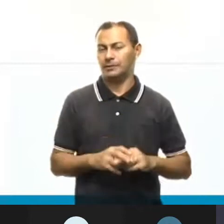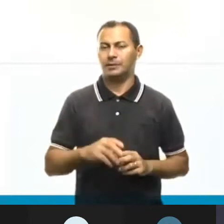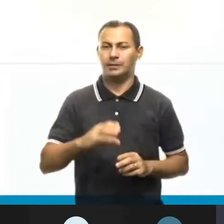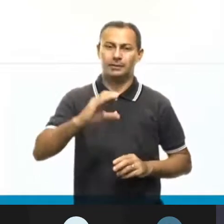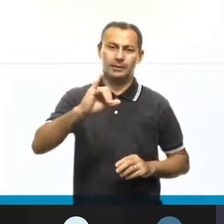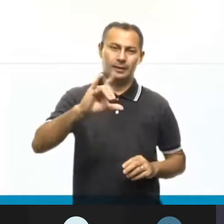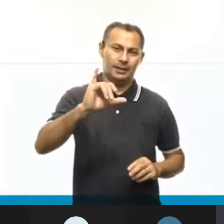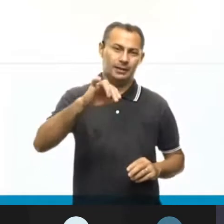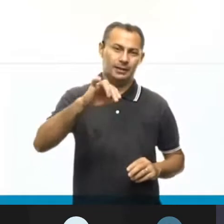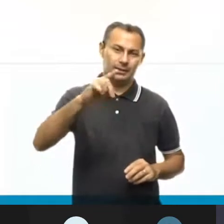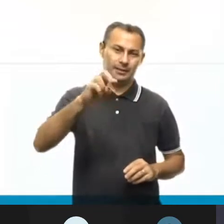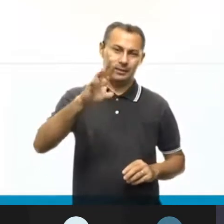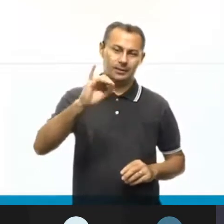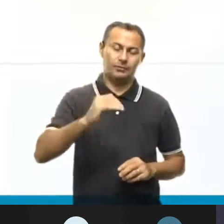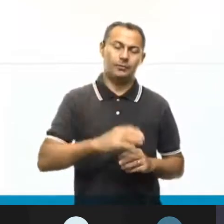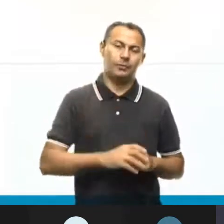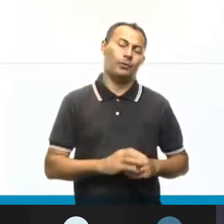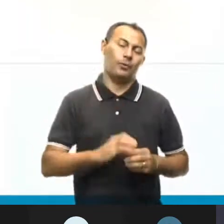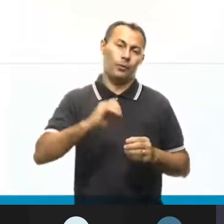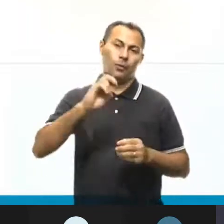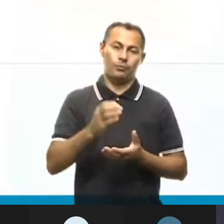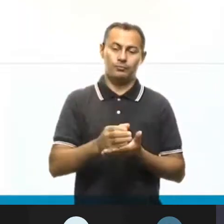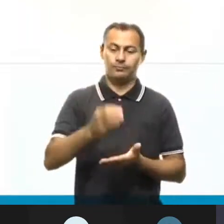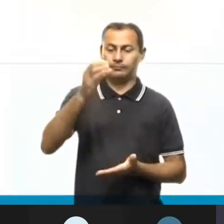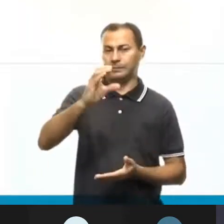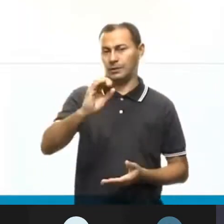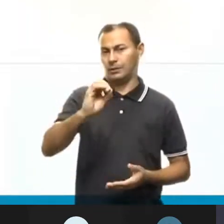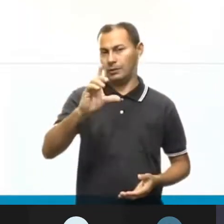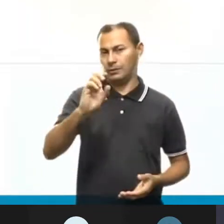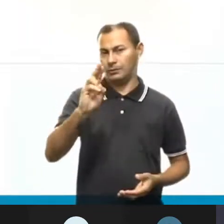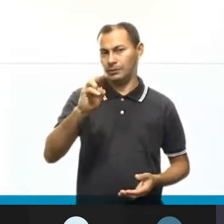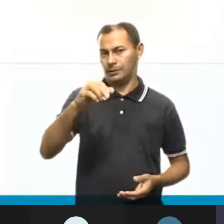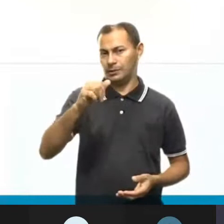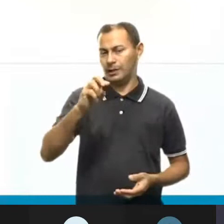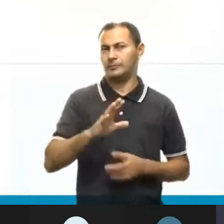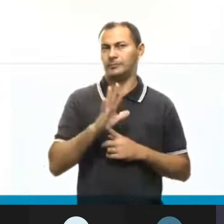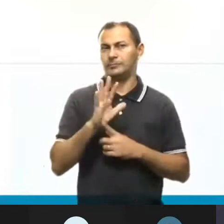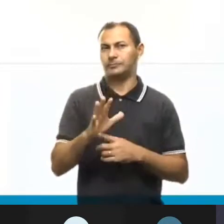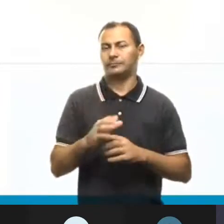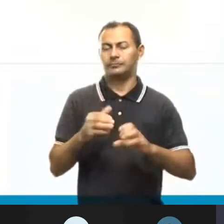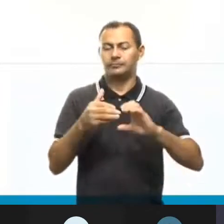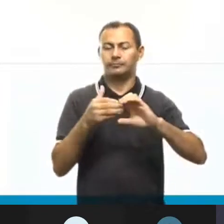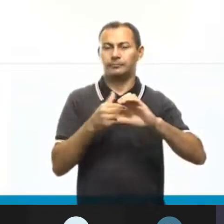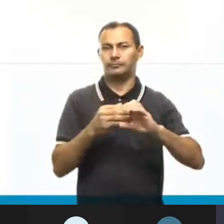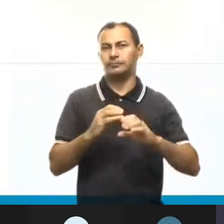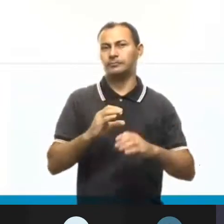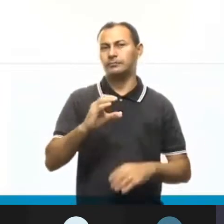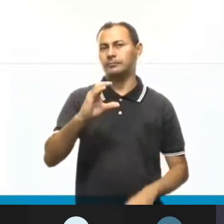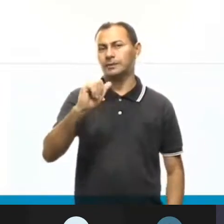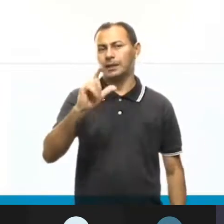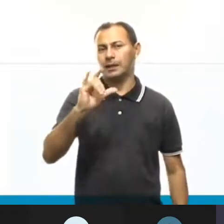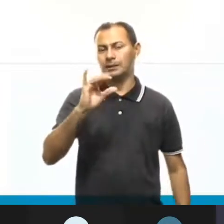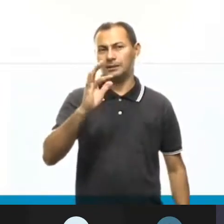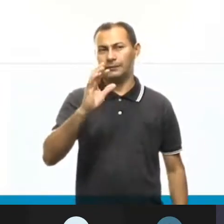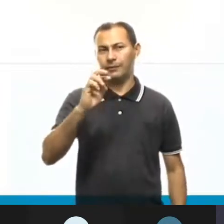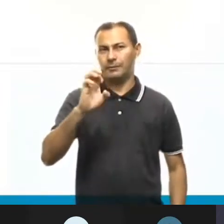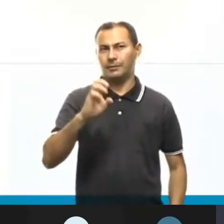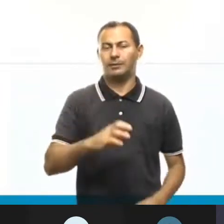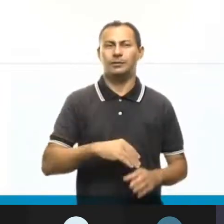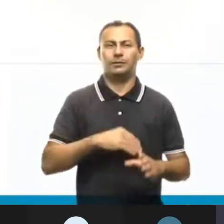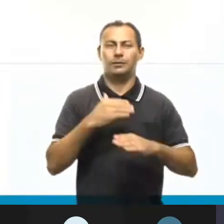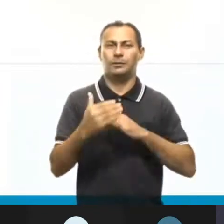que é cilíndrico ou colunar. E nós temos aqui a presença das células caliciformes, ó. Então, isso aqui é